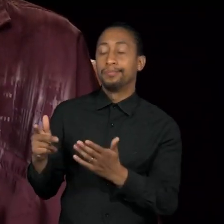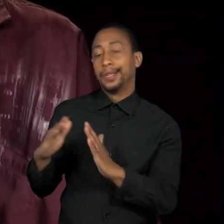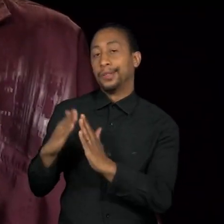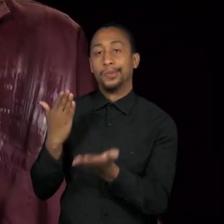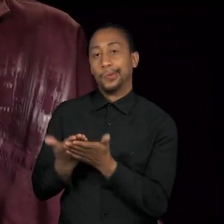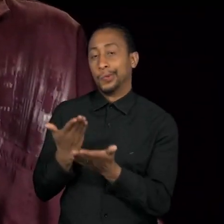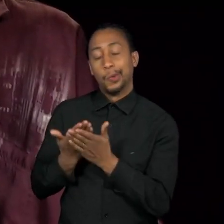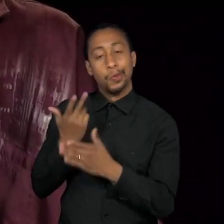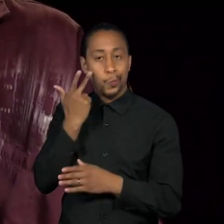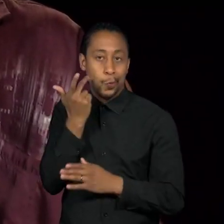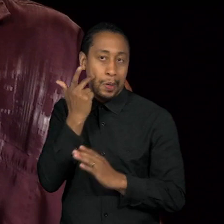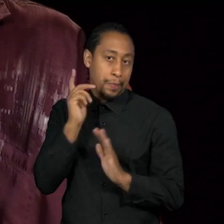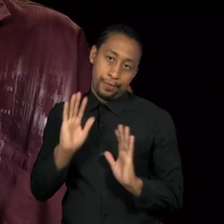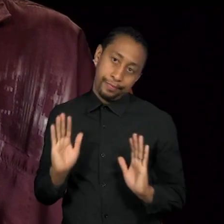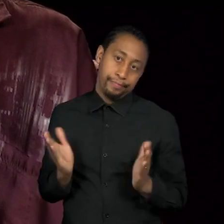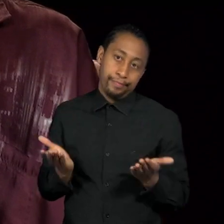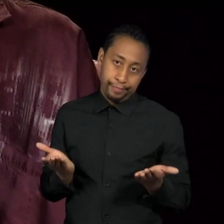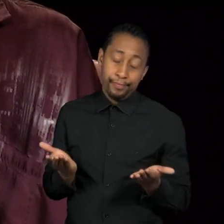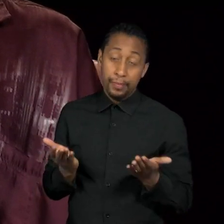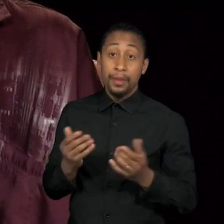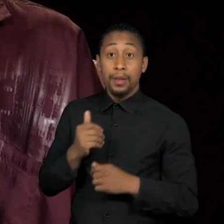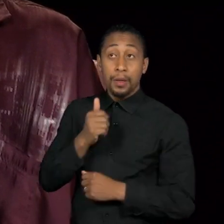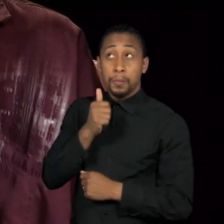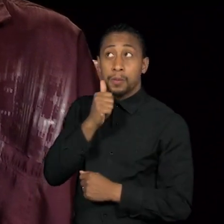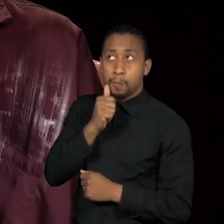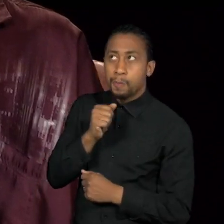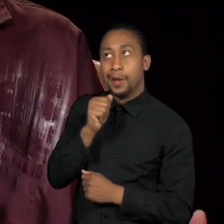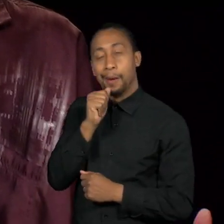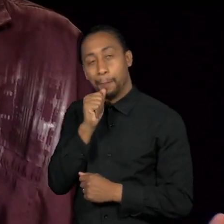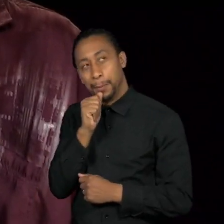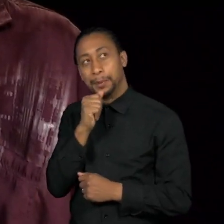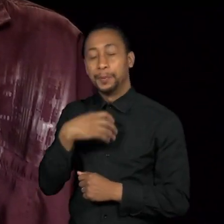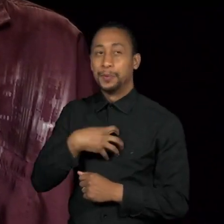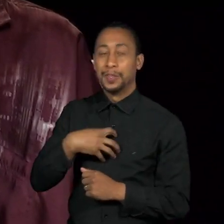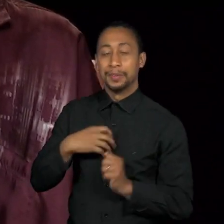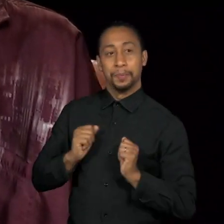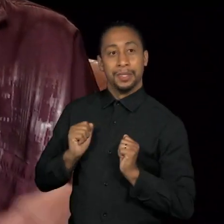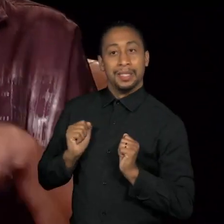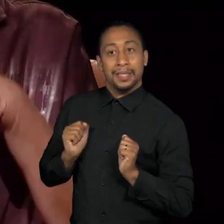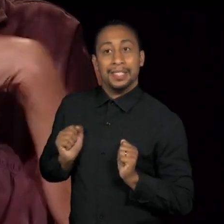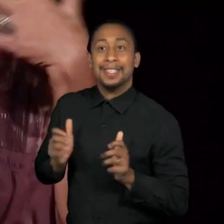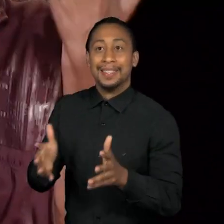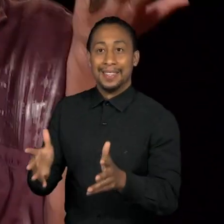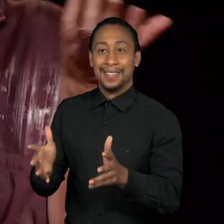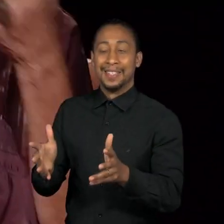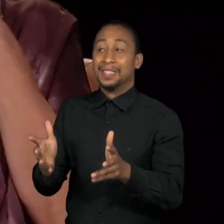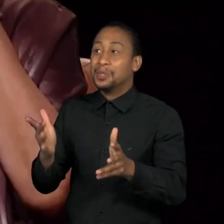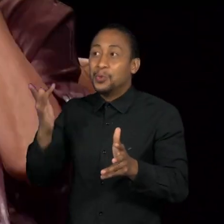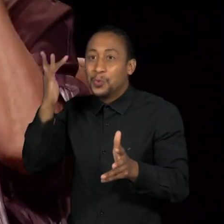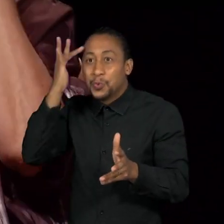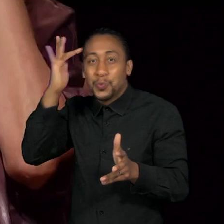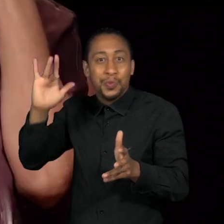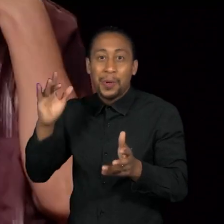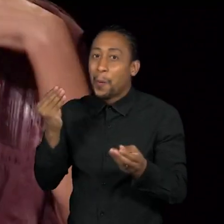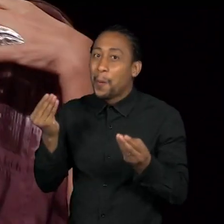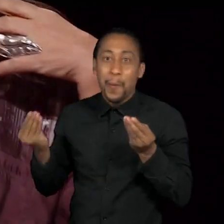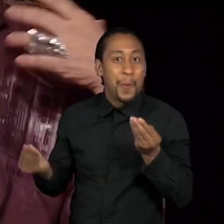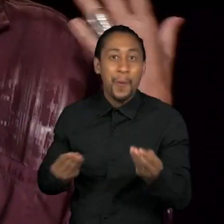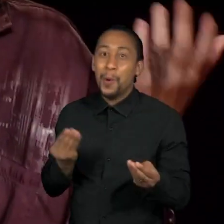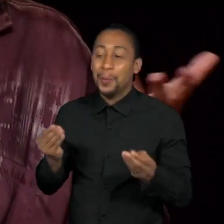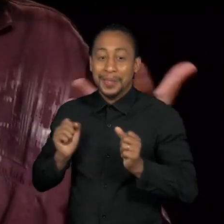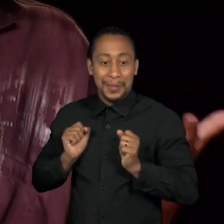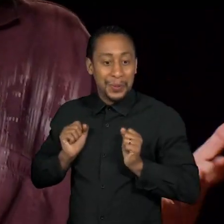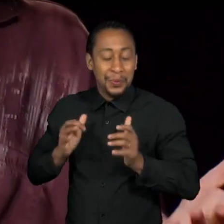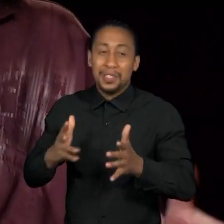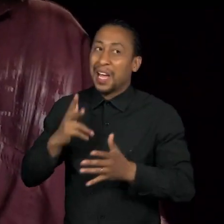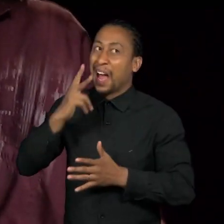né? Mas ela tinha uma atitude, né, que não sei de onde ela tirou, talvez da minha